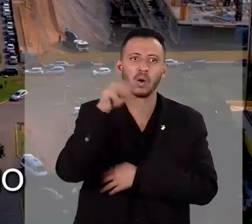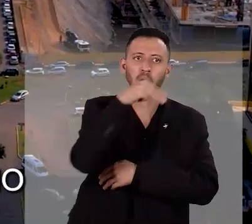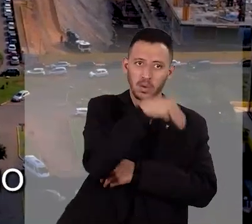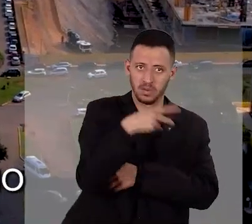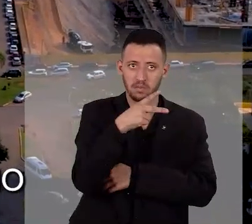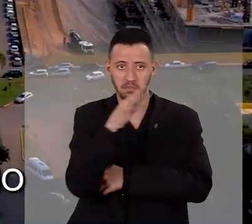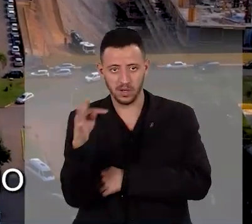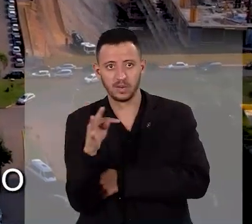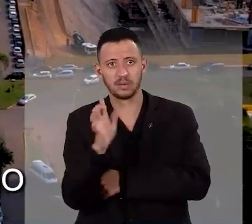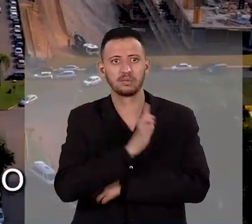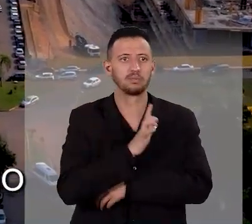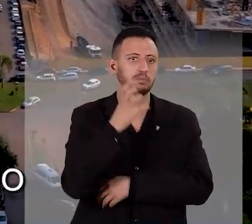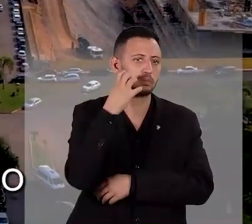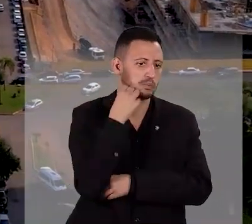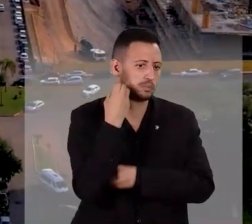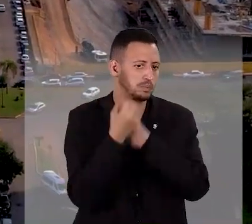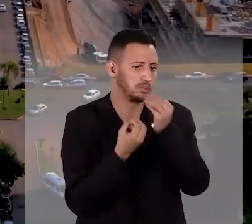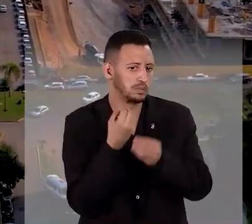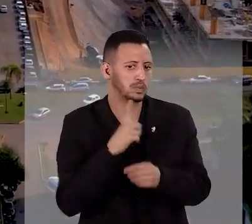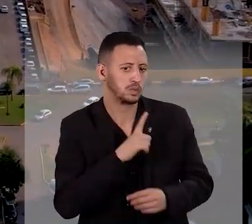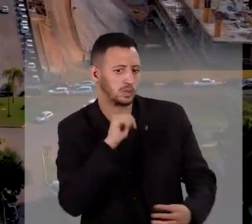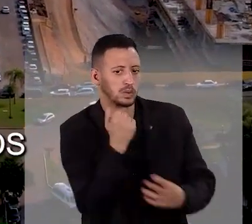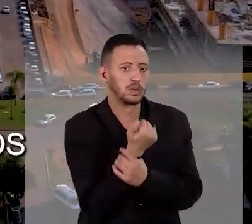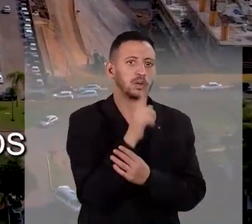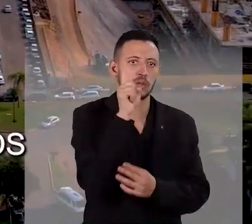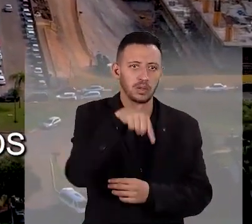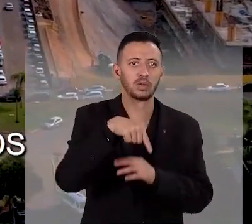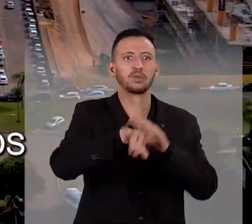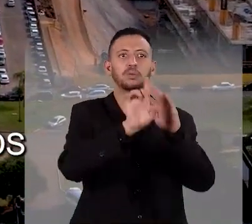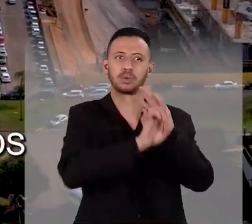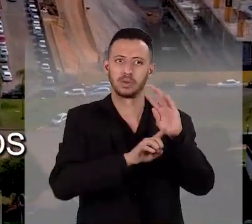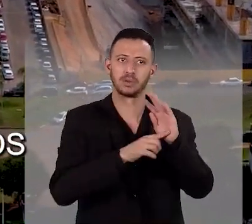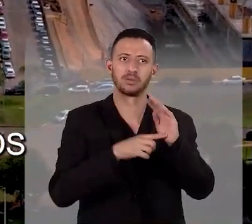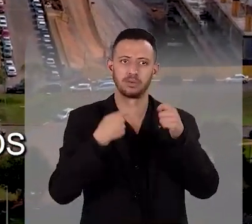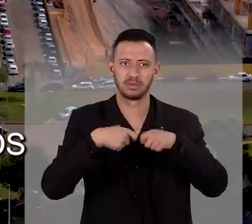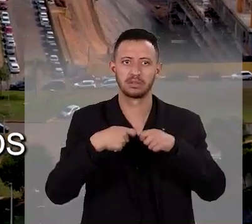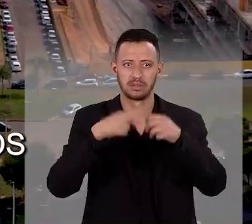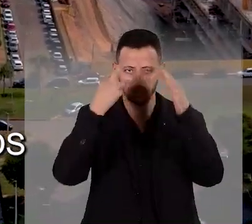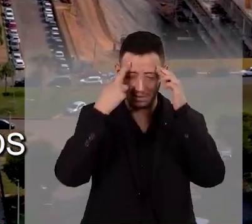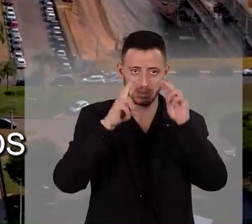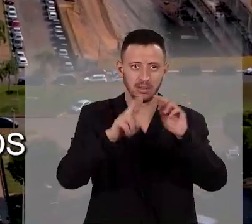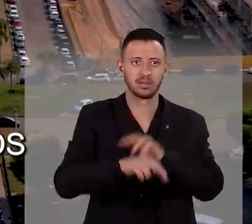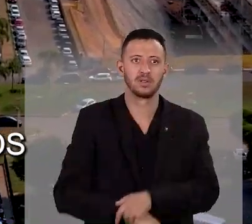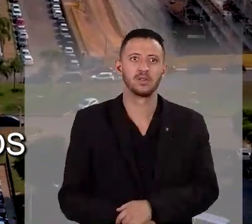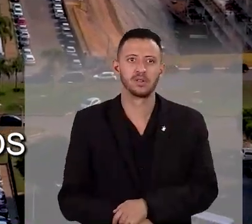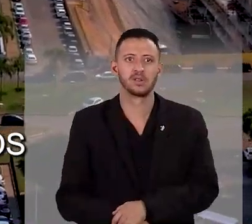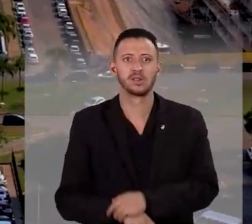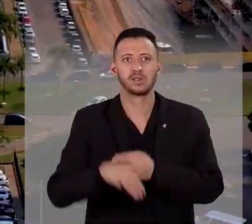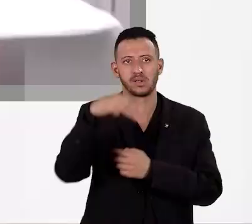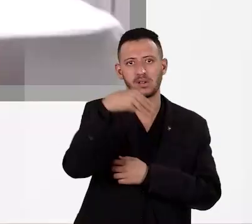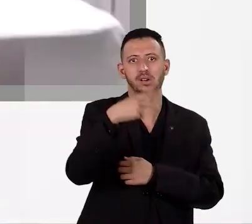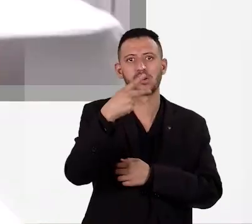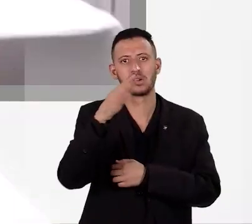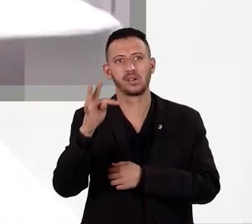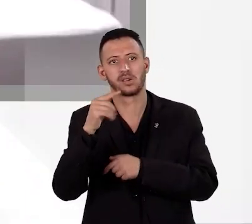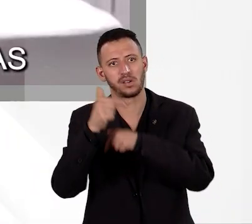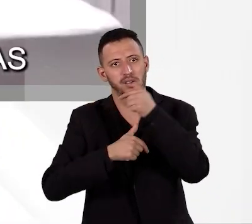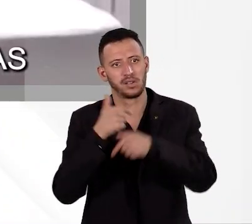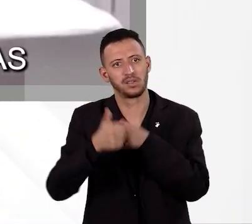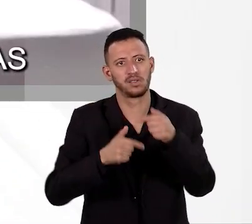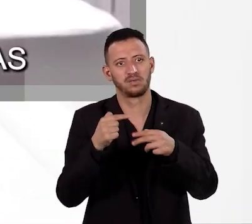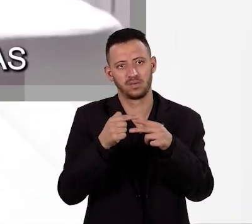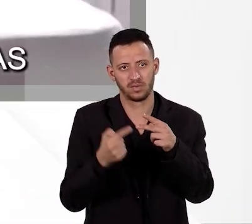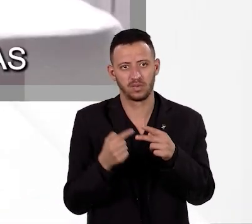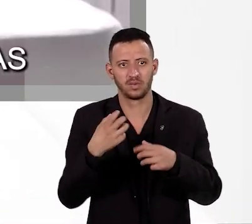isso, o Ministério Público do Trabalho tem adotado medidas para garantir que esses direitos sejam respeitados. O MPT,